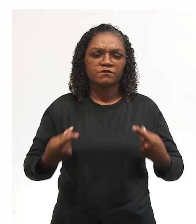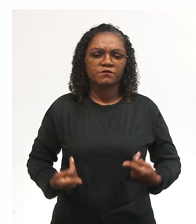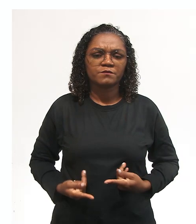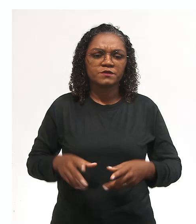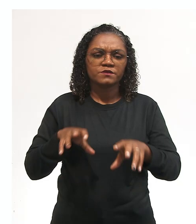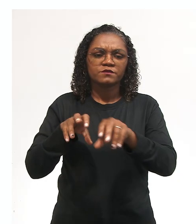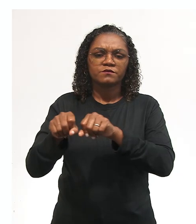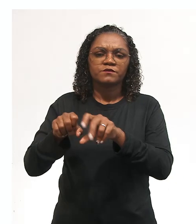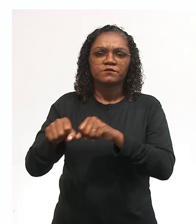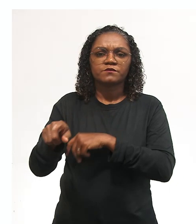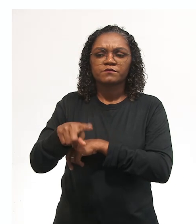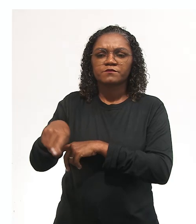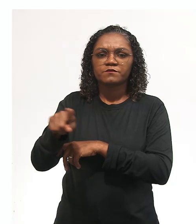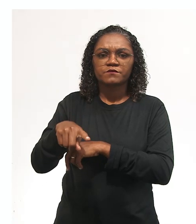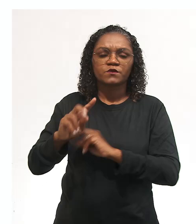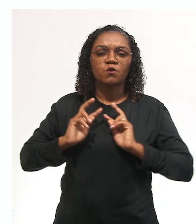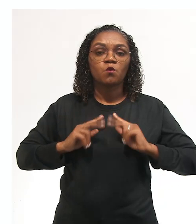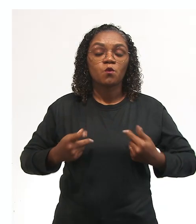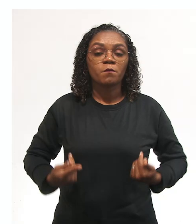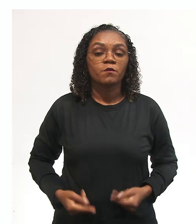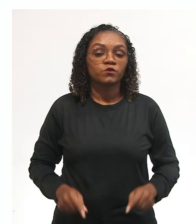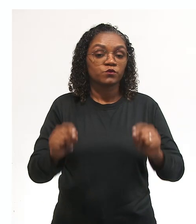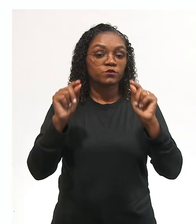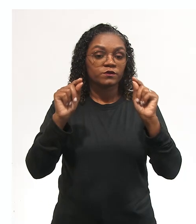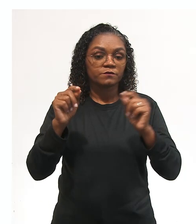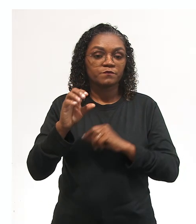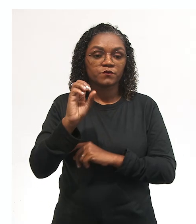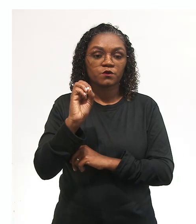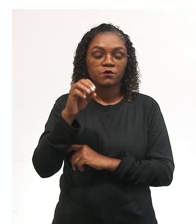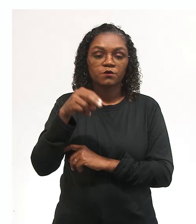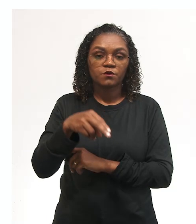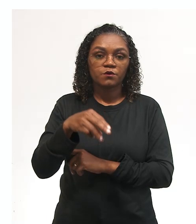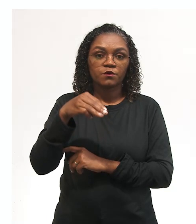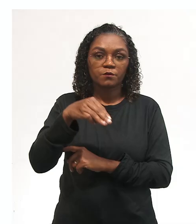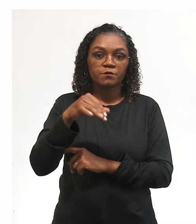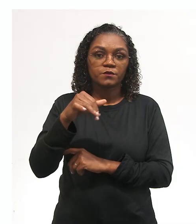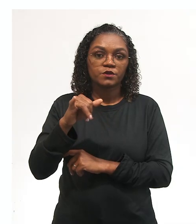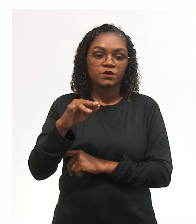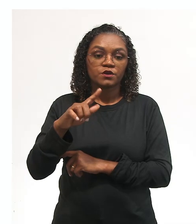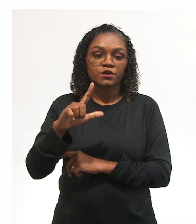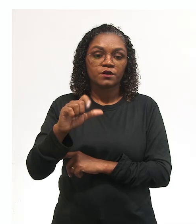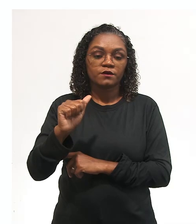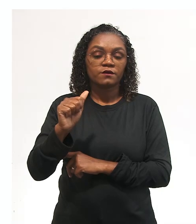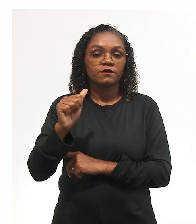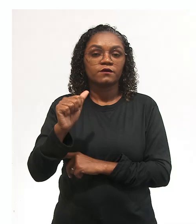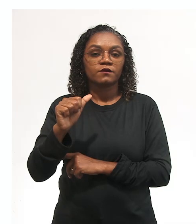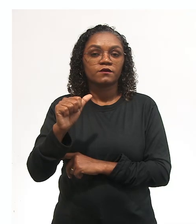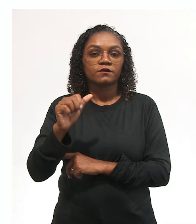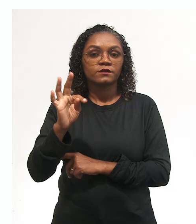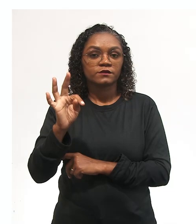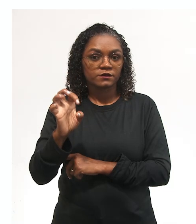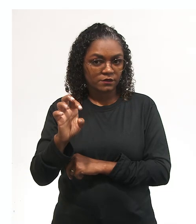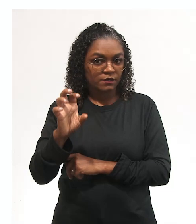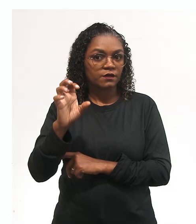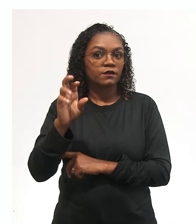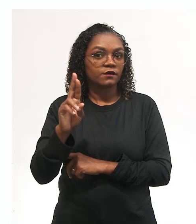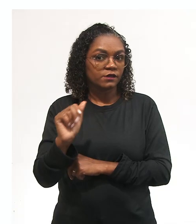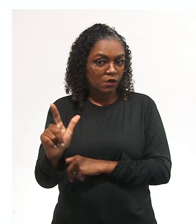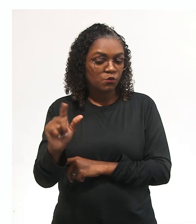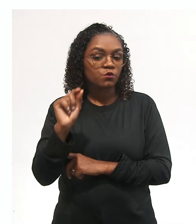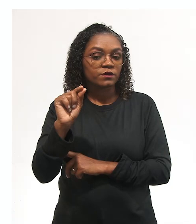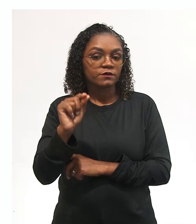segundo conceito que a gente vai discutir aqui da EPT. A omnilateralidade diz respeito à formação integral do ser